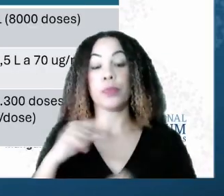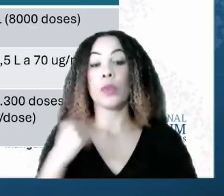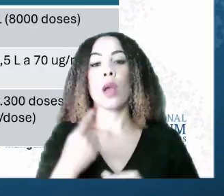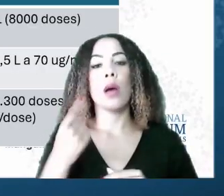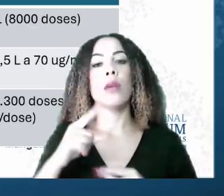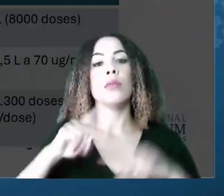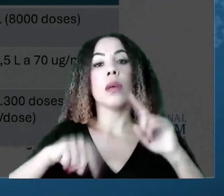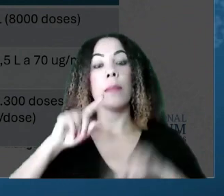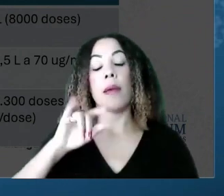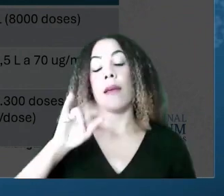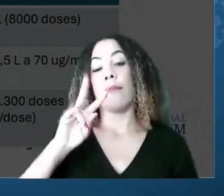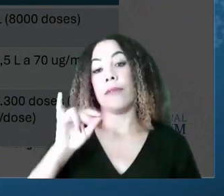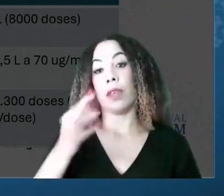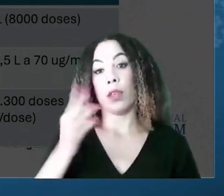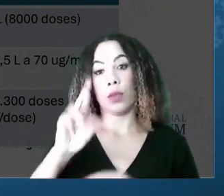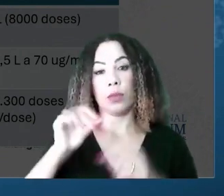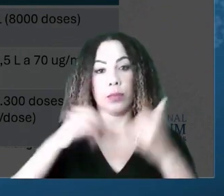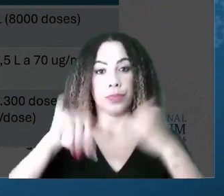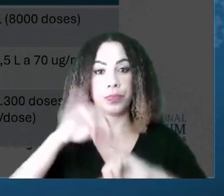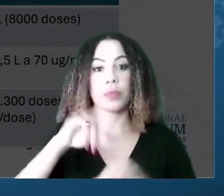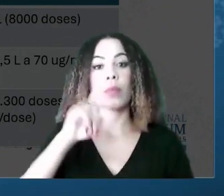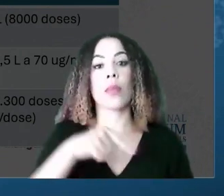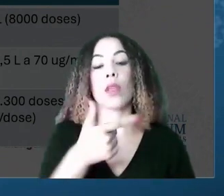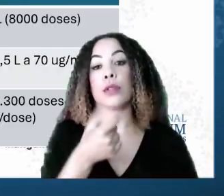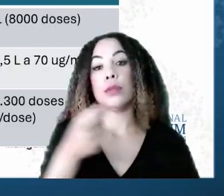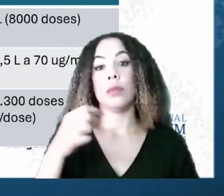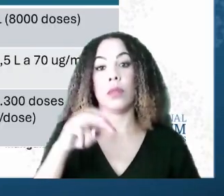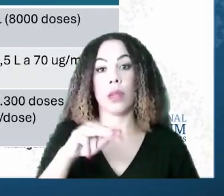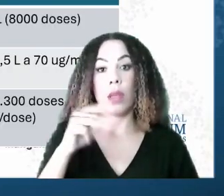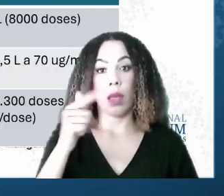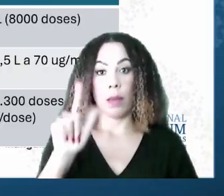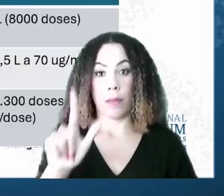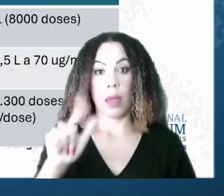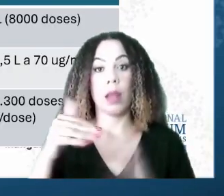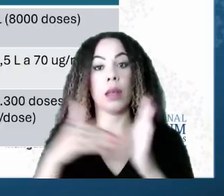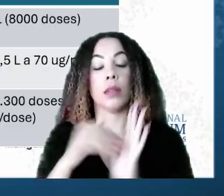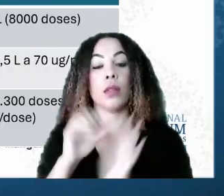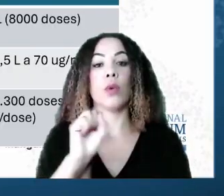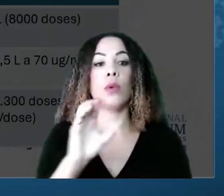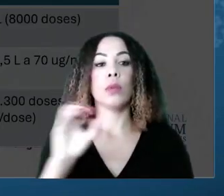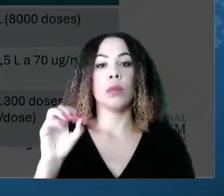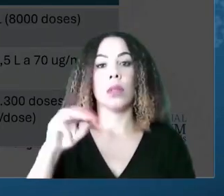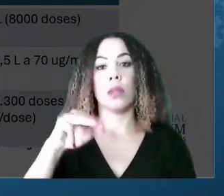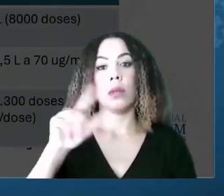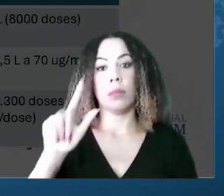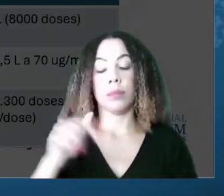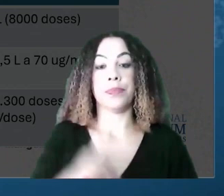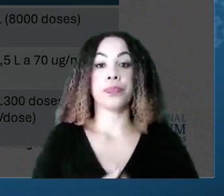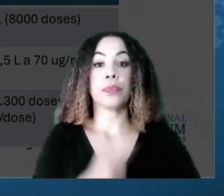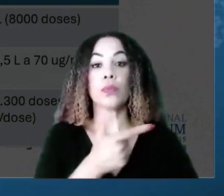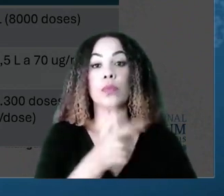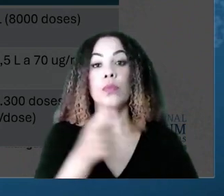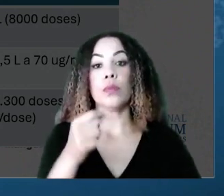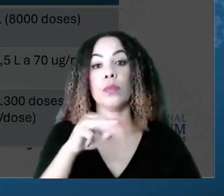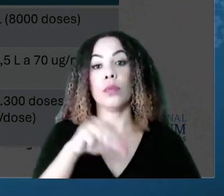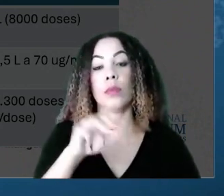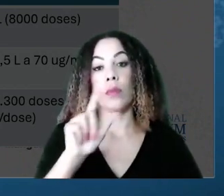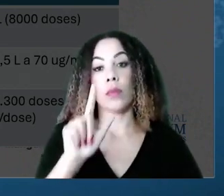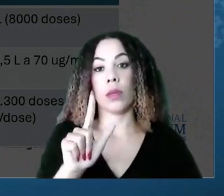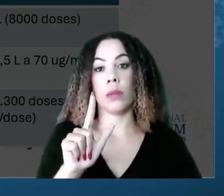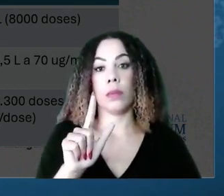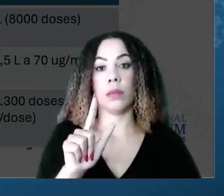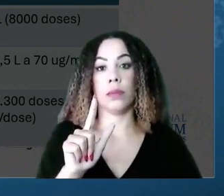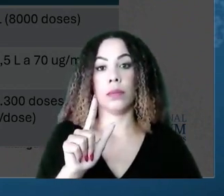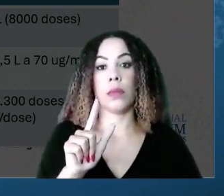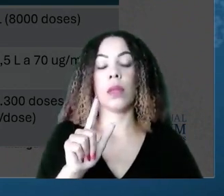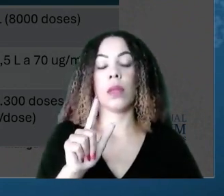vitro ele vai de 200 ml a 800 ml. 200 ml de